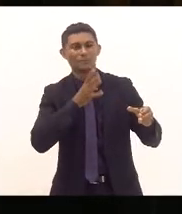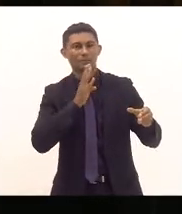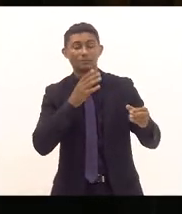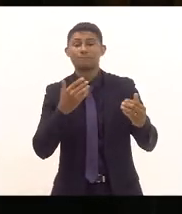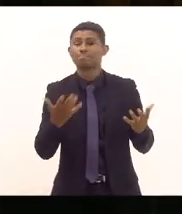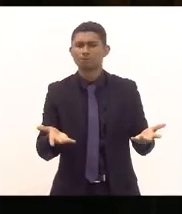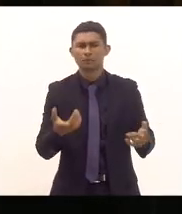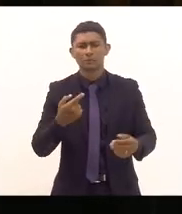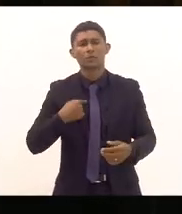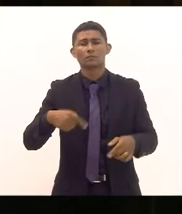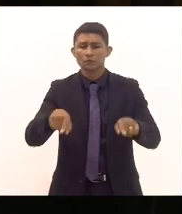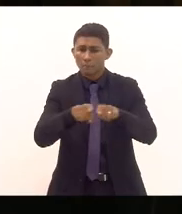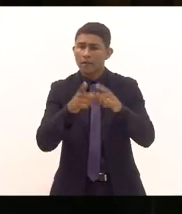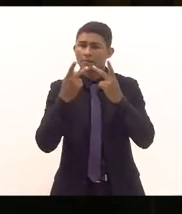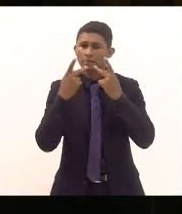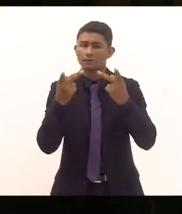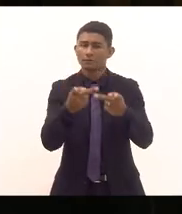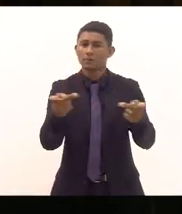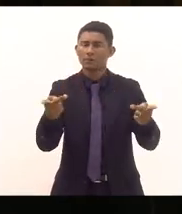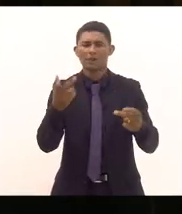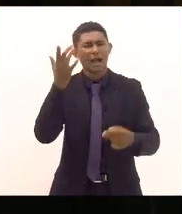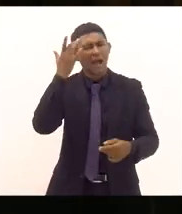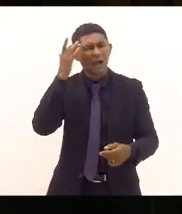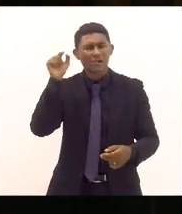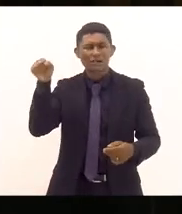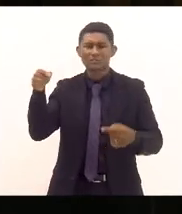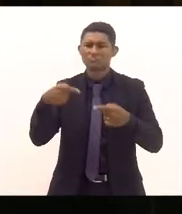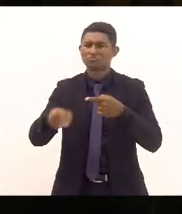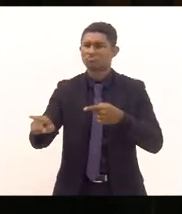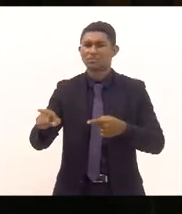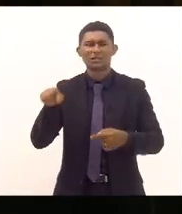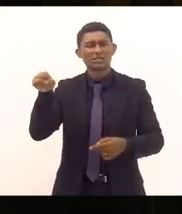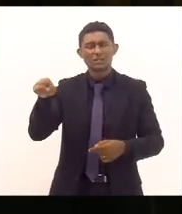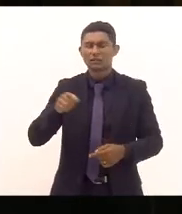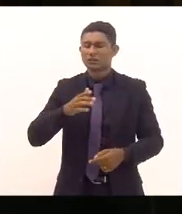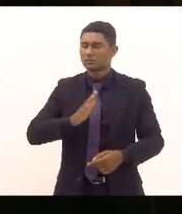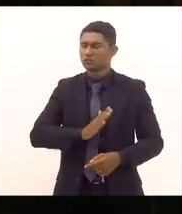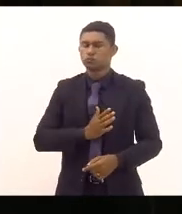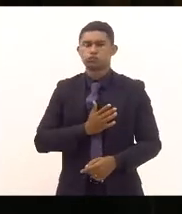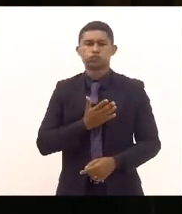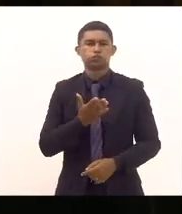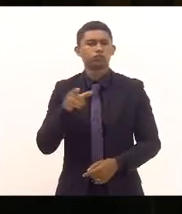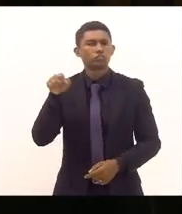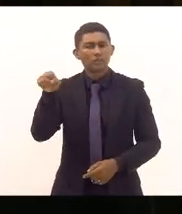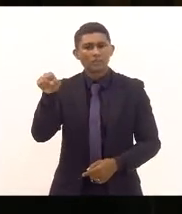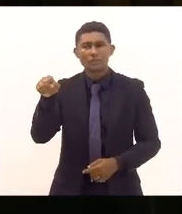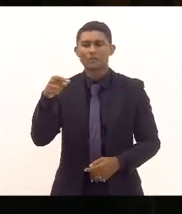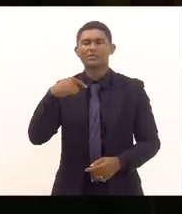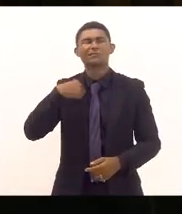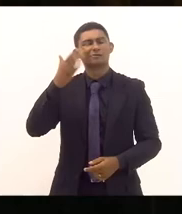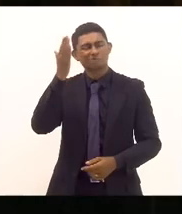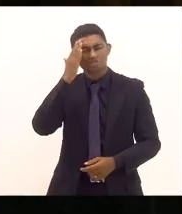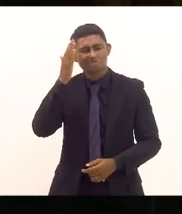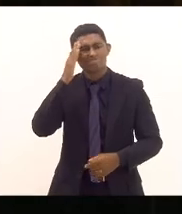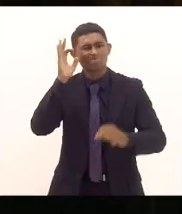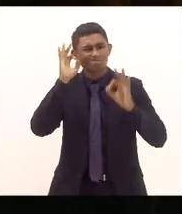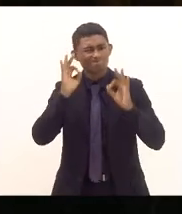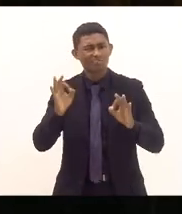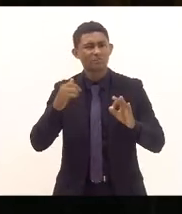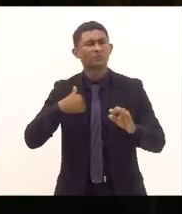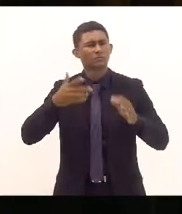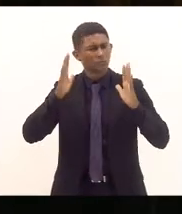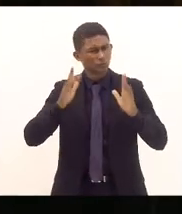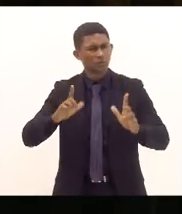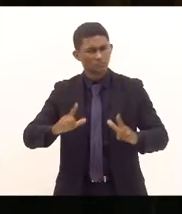deixar aqui de fazer o registro do que eu considero absolutamente grave Tenho a mais absoluta convicção e já tomei as